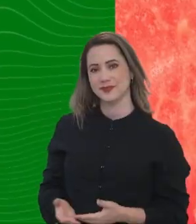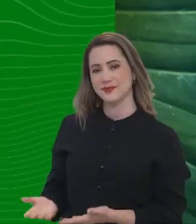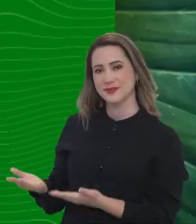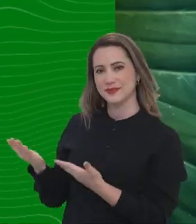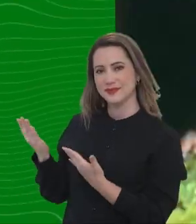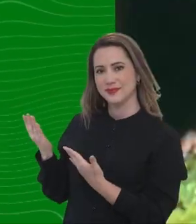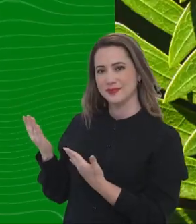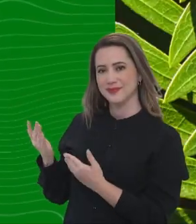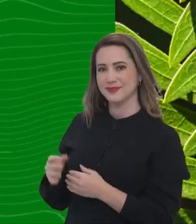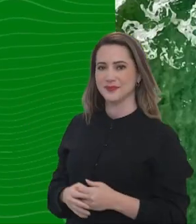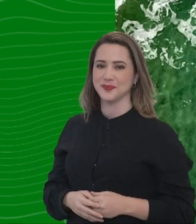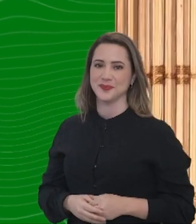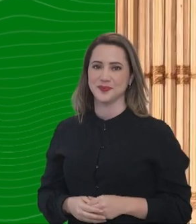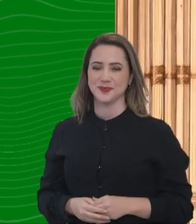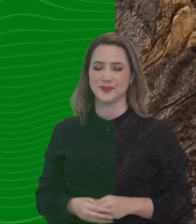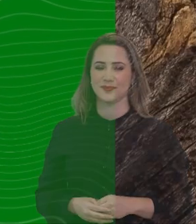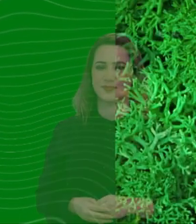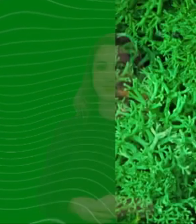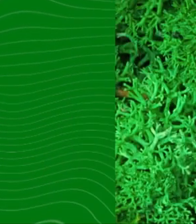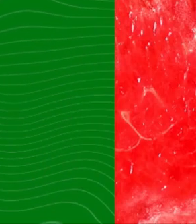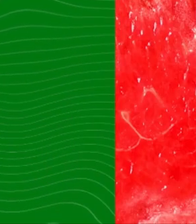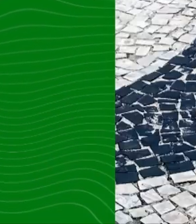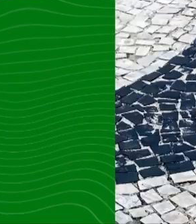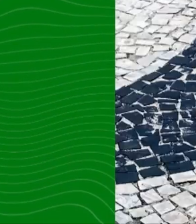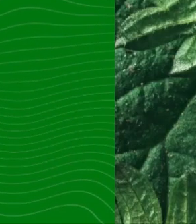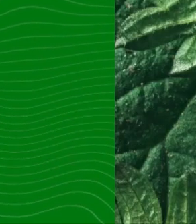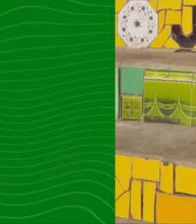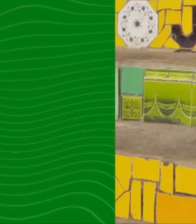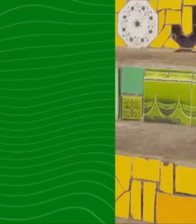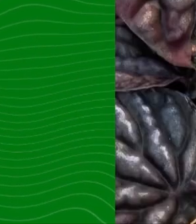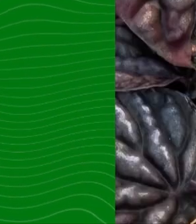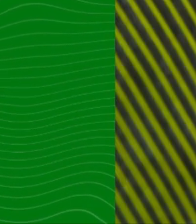Brasil no mundo, todo sábado, 8h30 da noite.